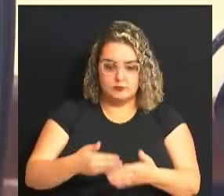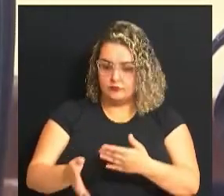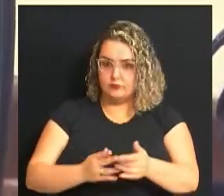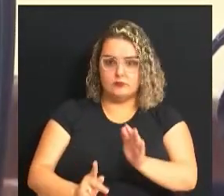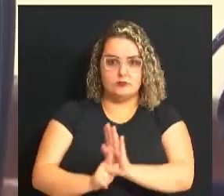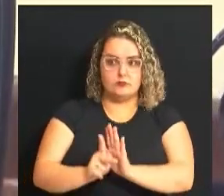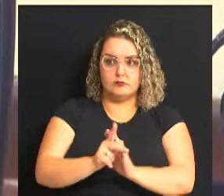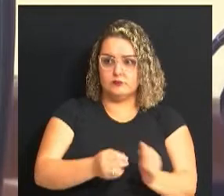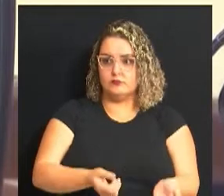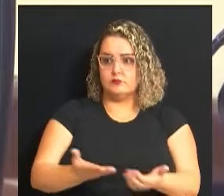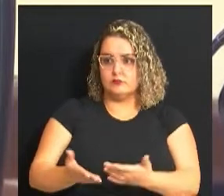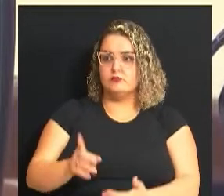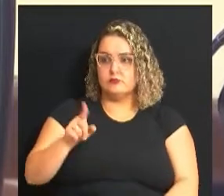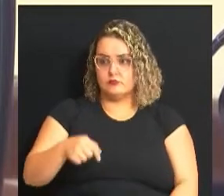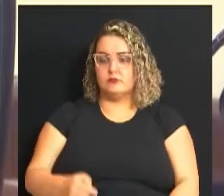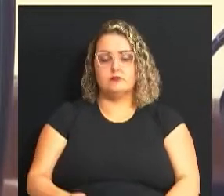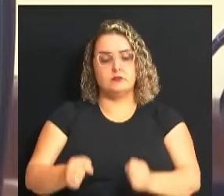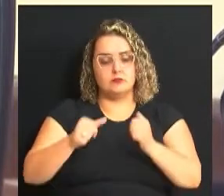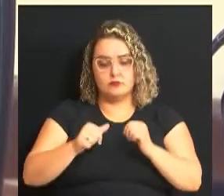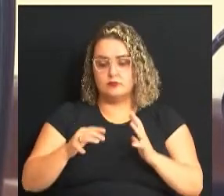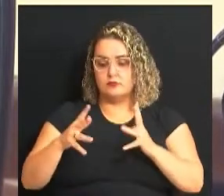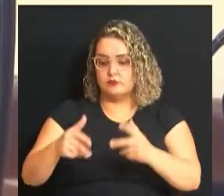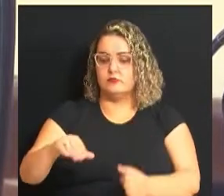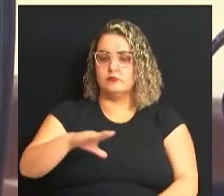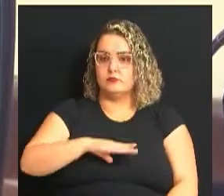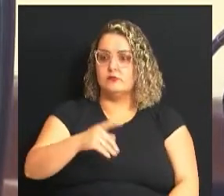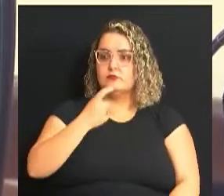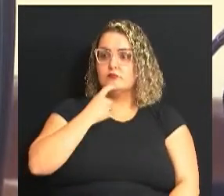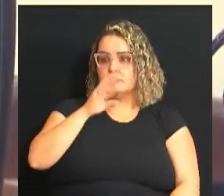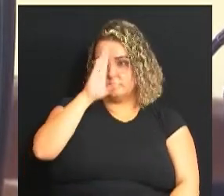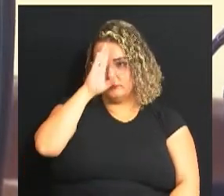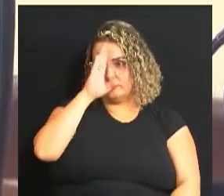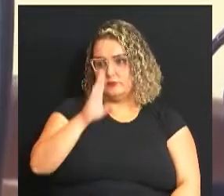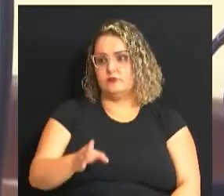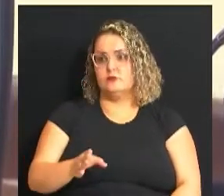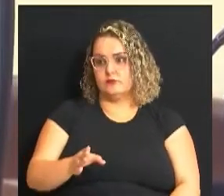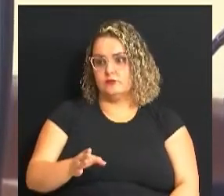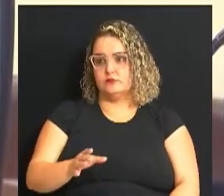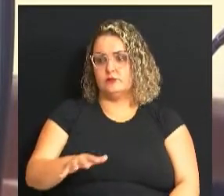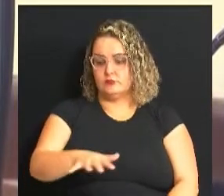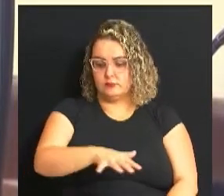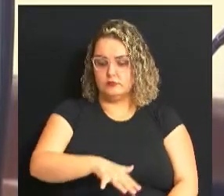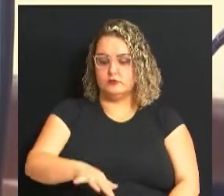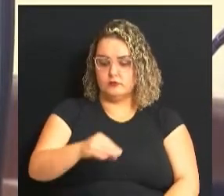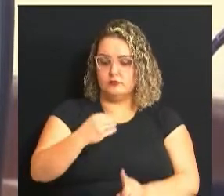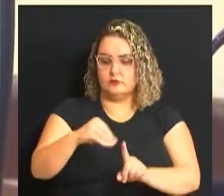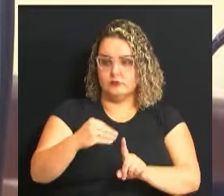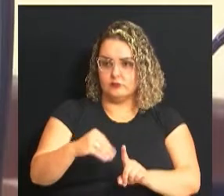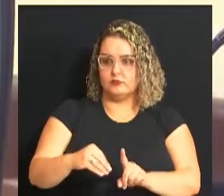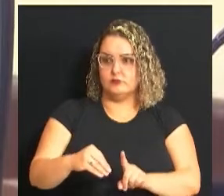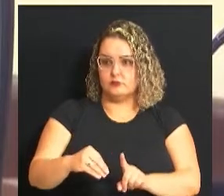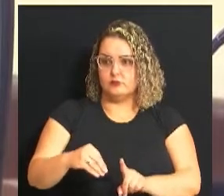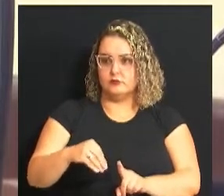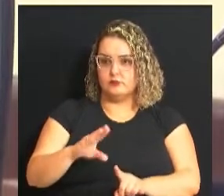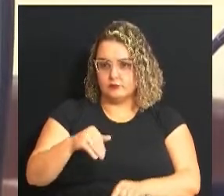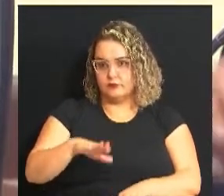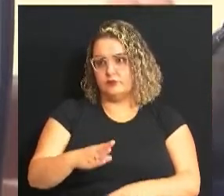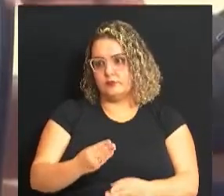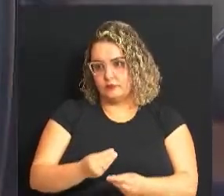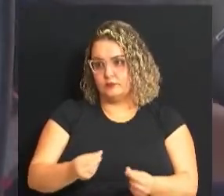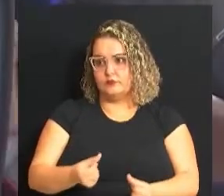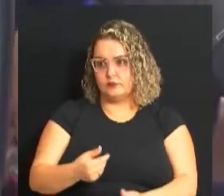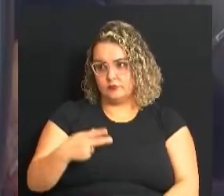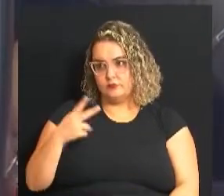apresentar seja para a cidade como um todo, mas principalmente para aqueles setores mais vulneráveis e mais frágeis, né, vereador, que a gente está